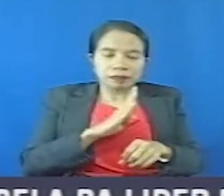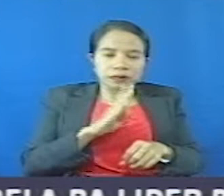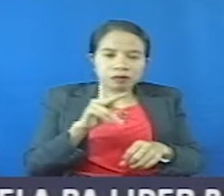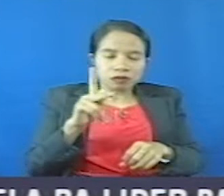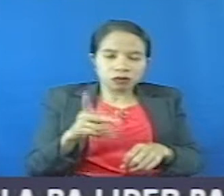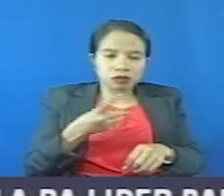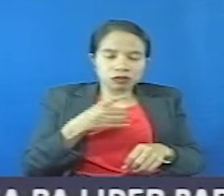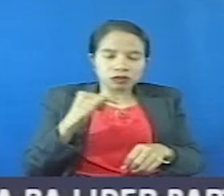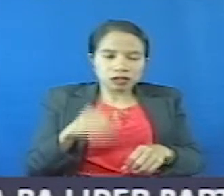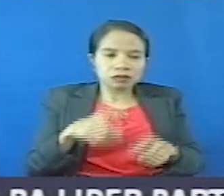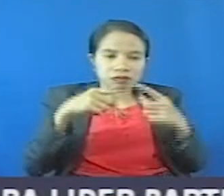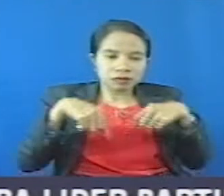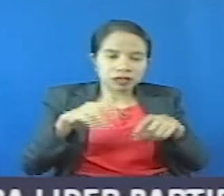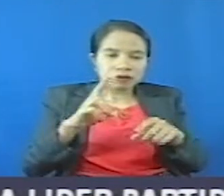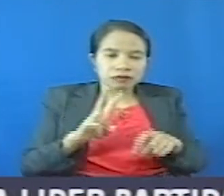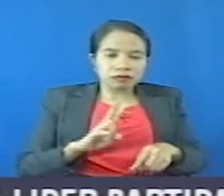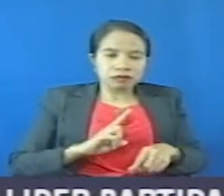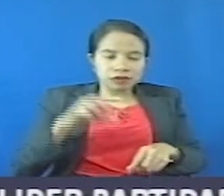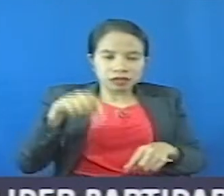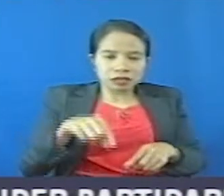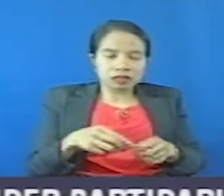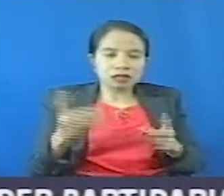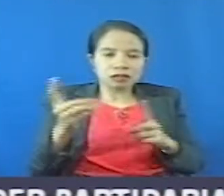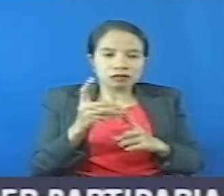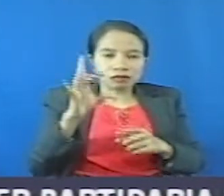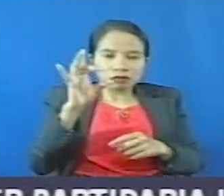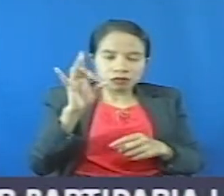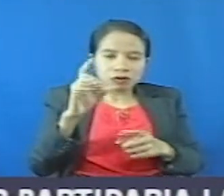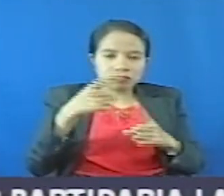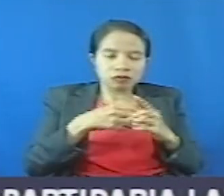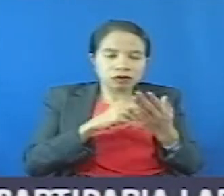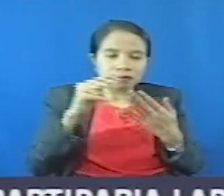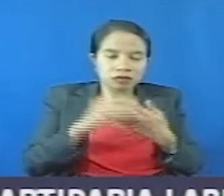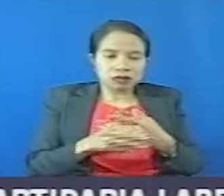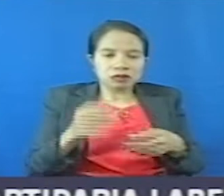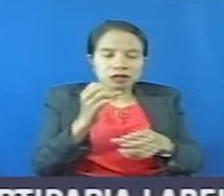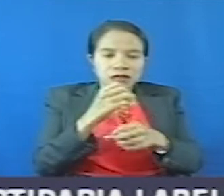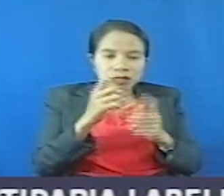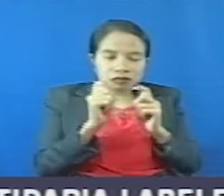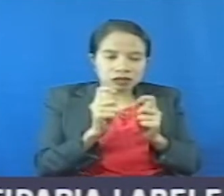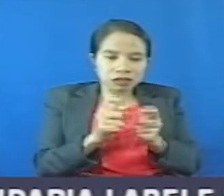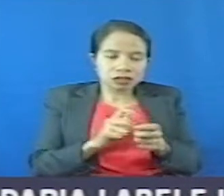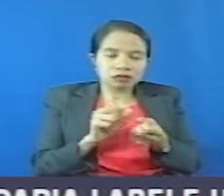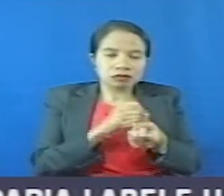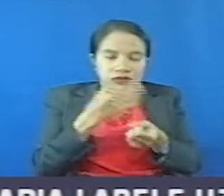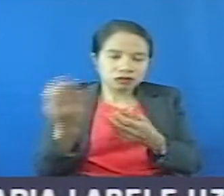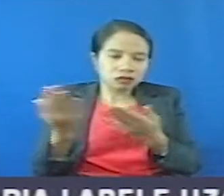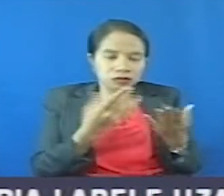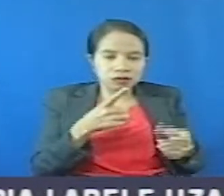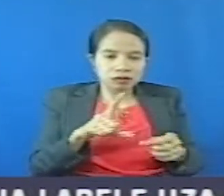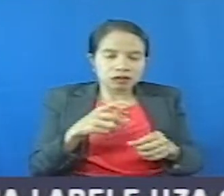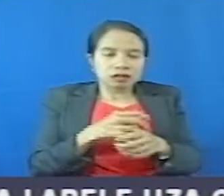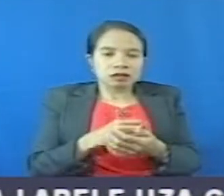iha loron walu fulan marsu. Nia salenta parte saúde foti kira sa mostra paciente nien hodi haruka ba